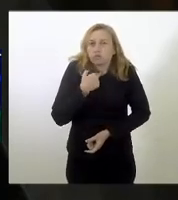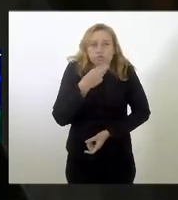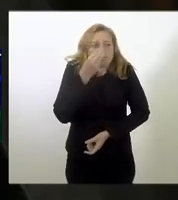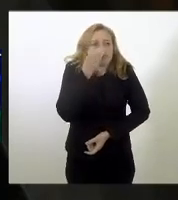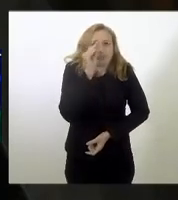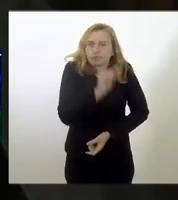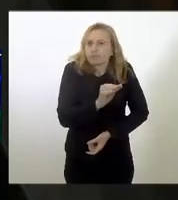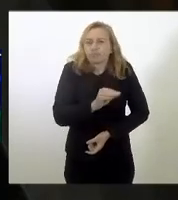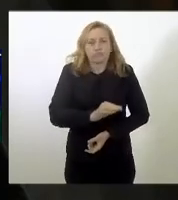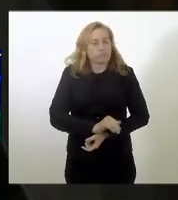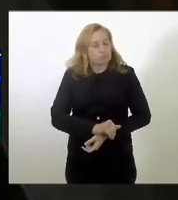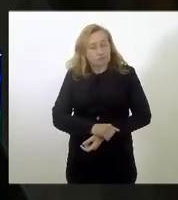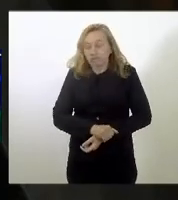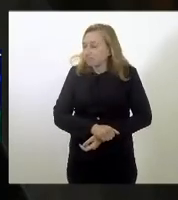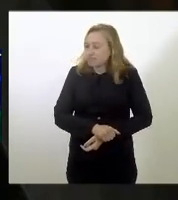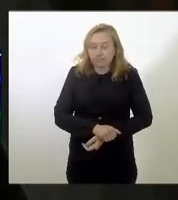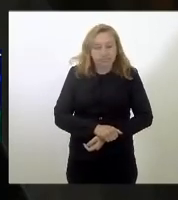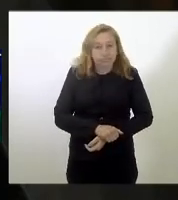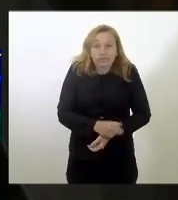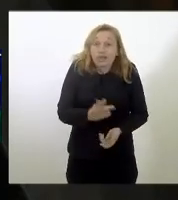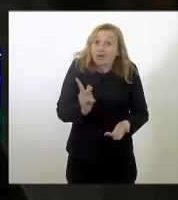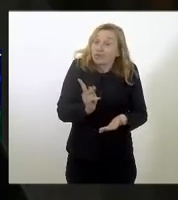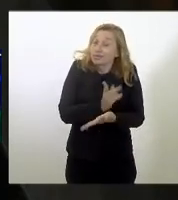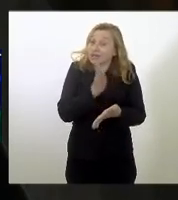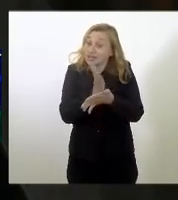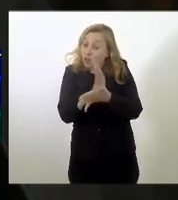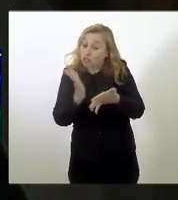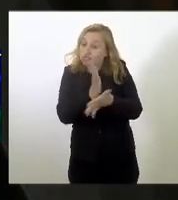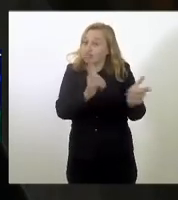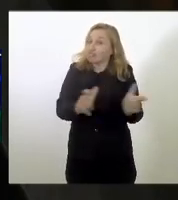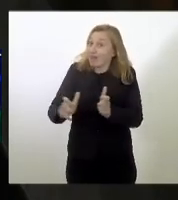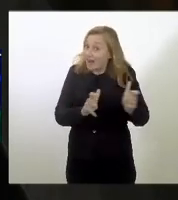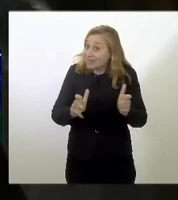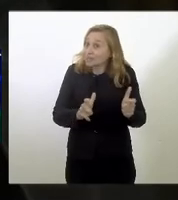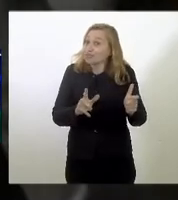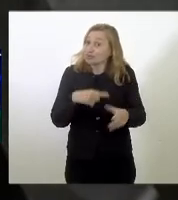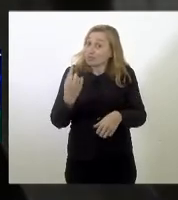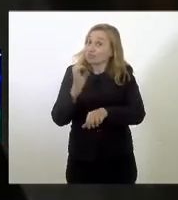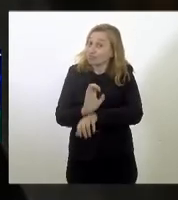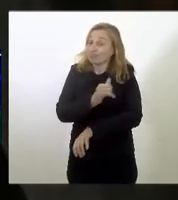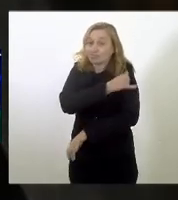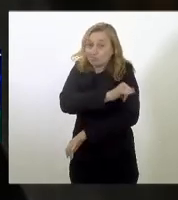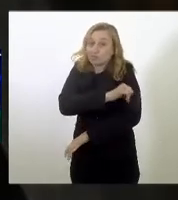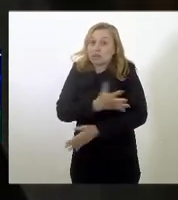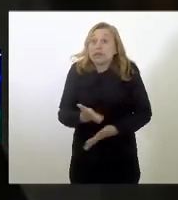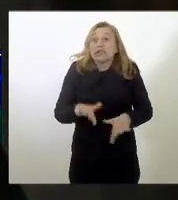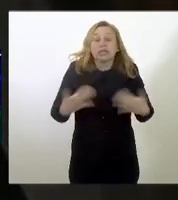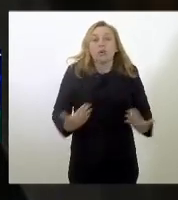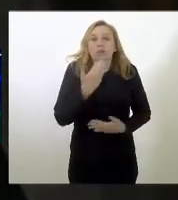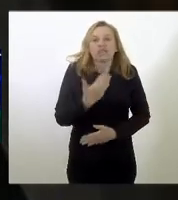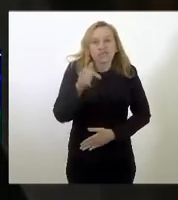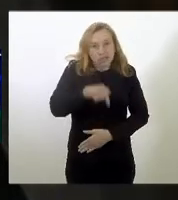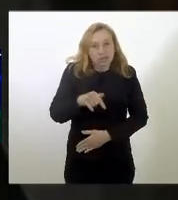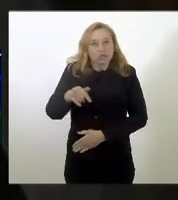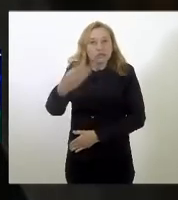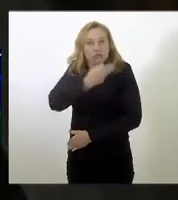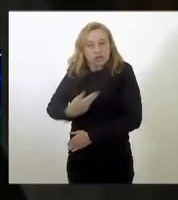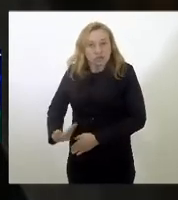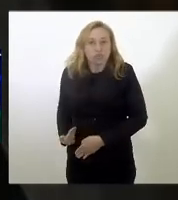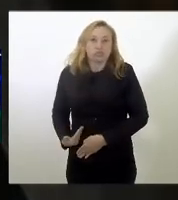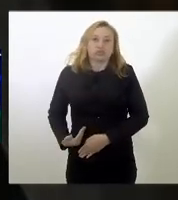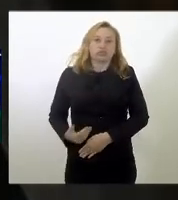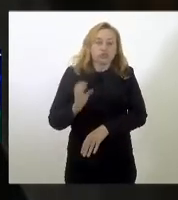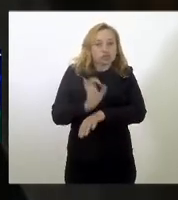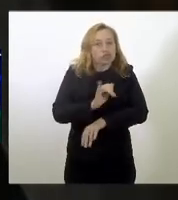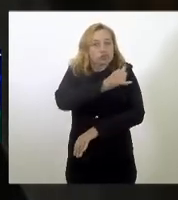tratado com descaso, como vem sendo tratado em algumas unidades do nosso estado do Rio de Janeiro. Então, peço aqui ao governador do estado do Rio de Janeiro,